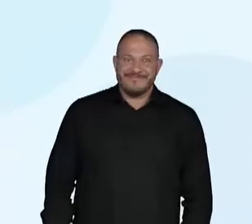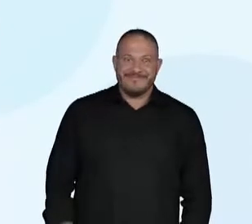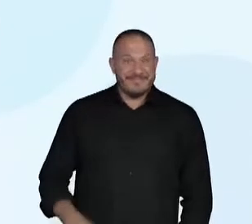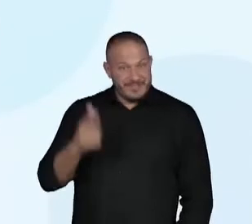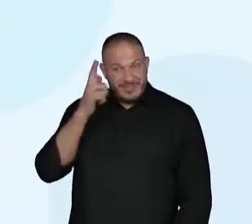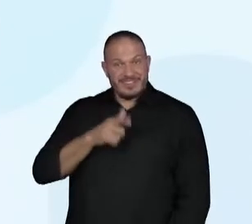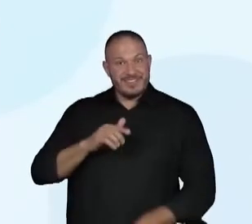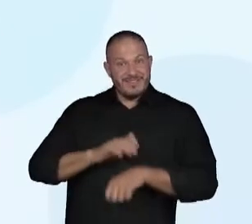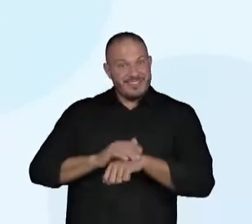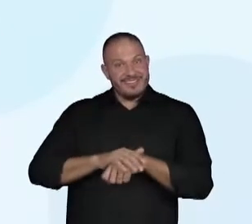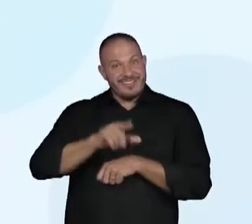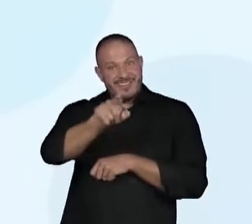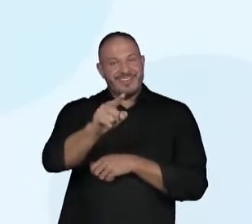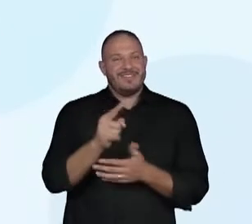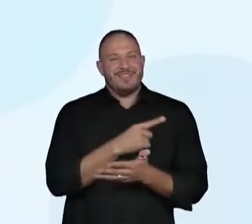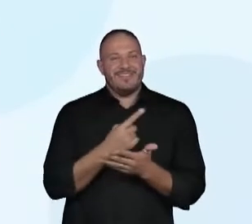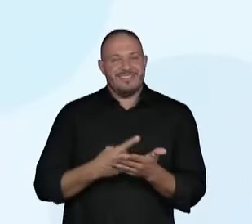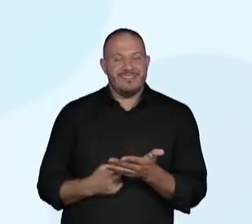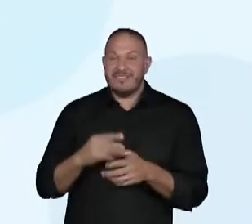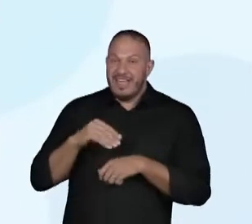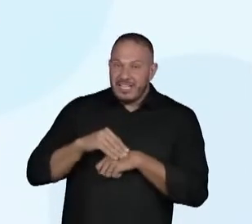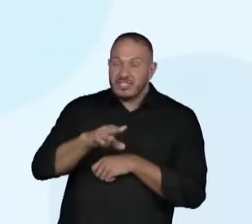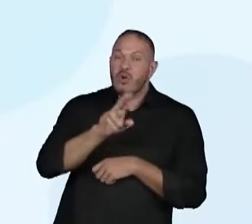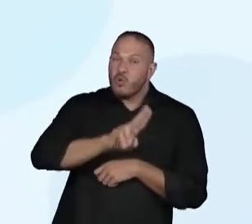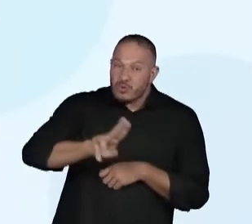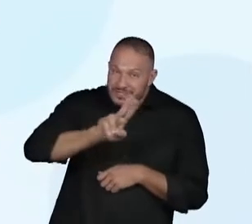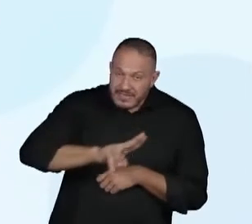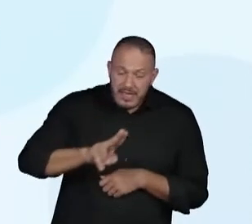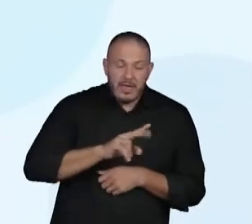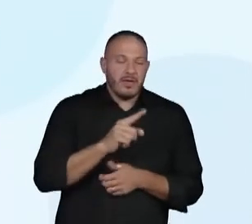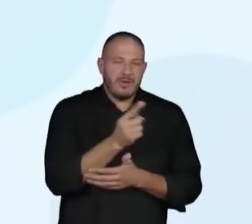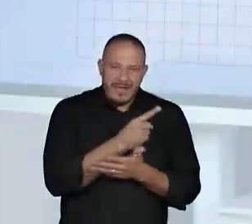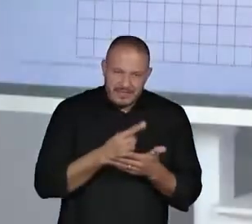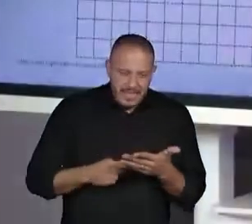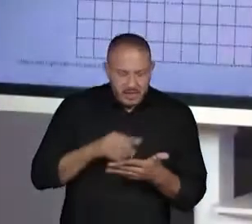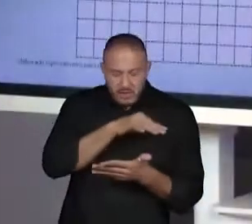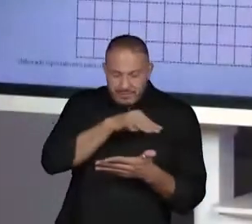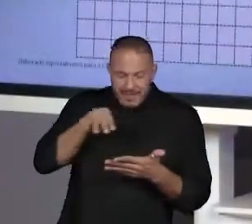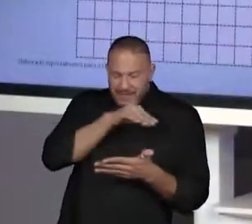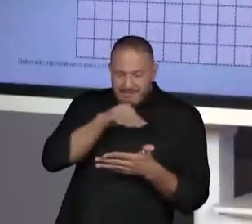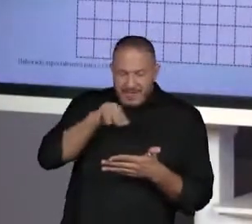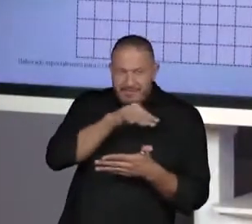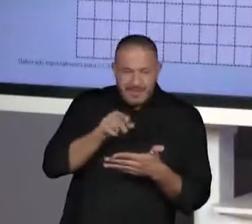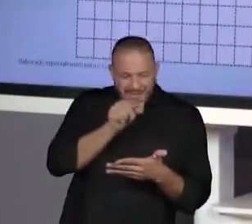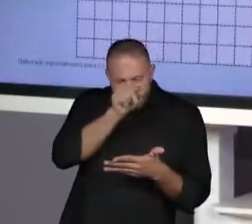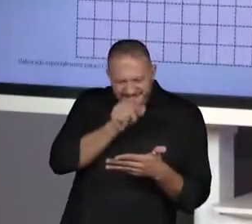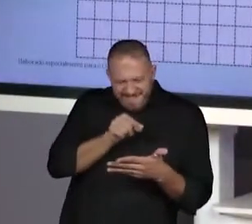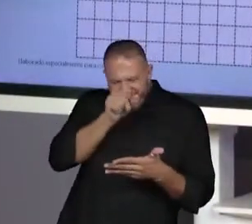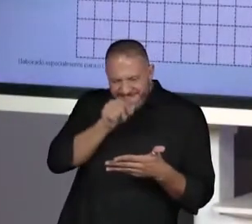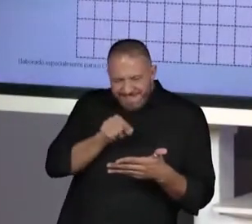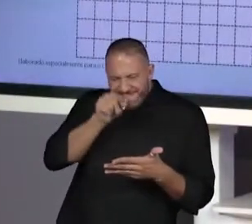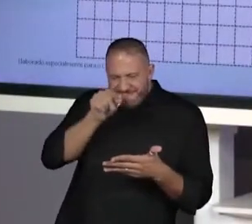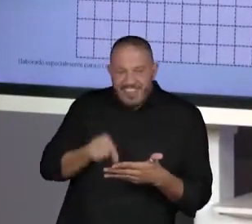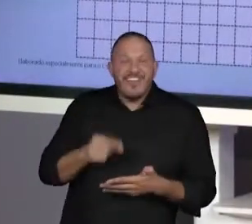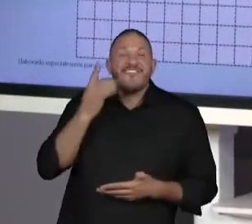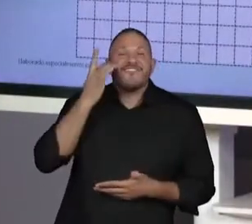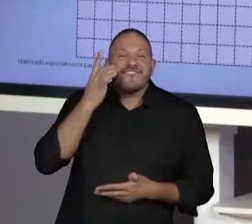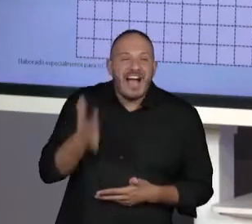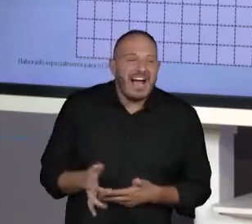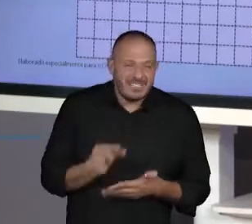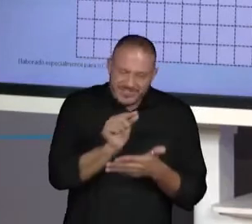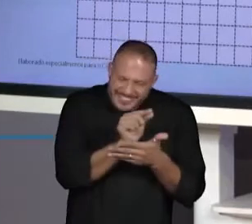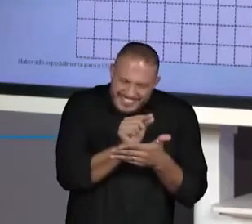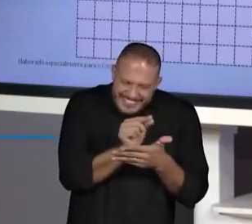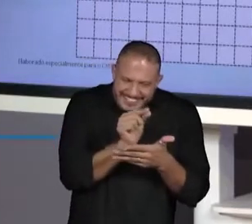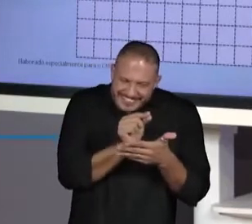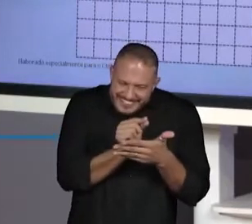caderno. Uma dica é utilizar o caderno quadriculado. Se você tiver uma folha de papel quadriculado, o caderno quadriculado ajuda